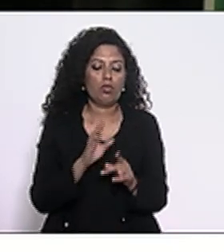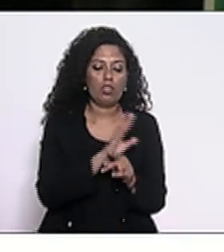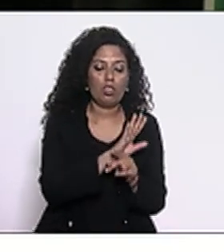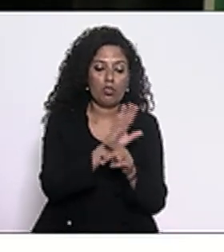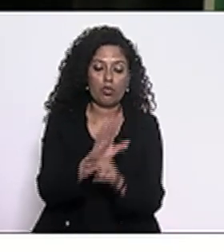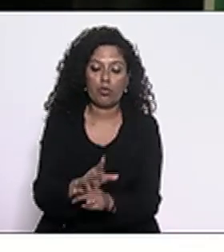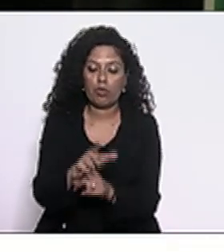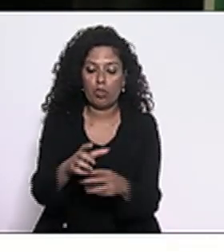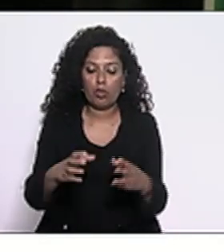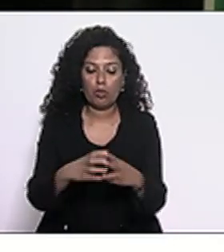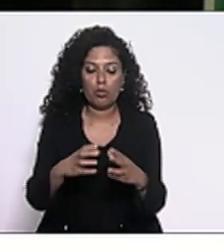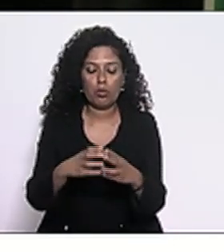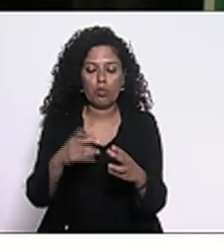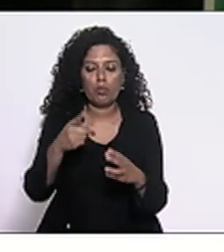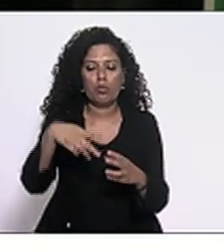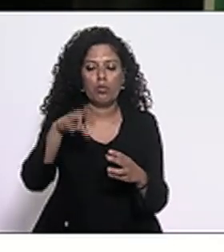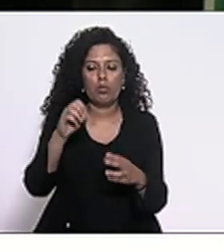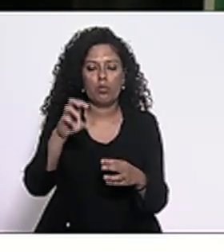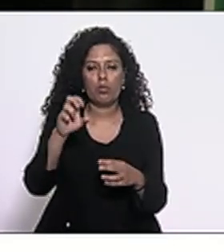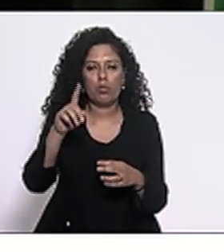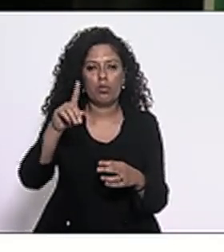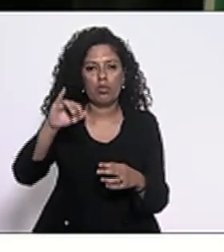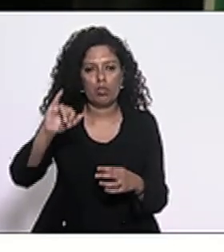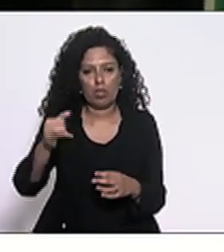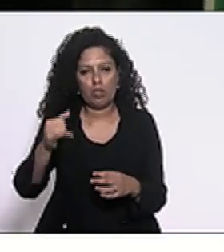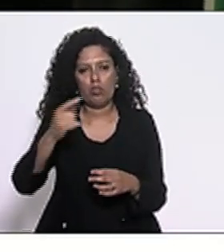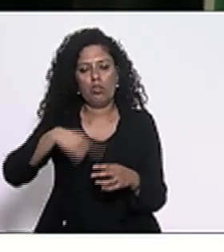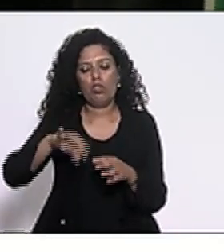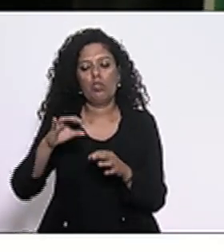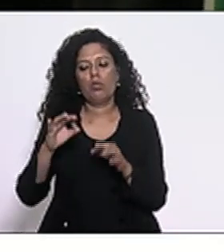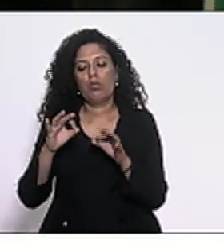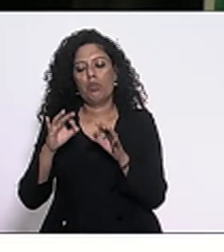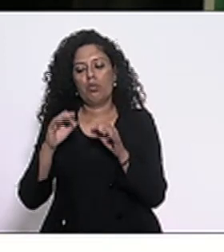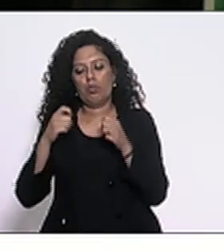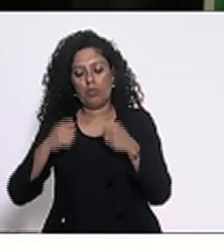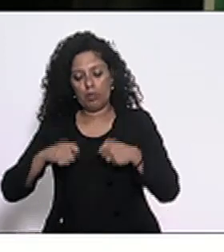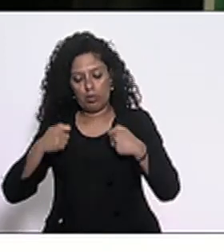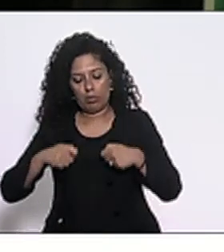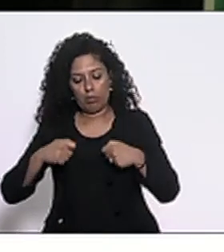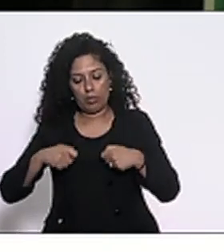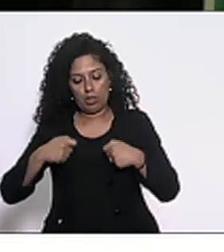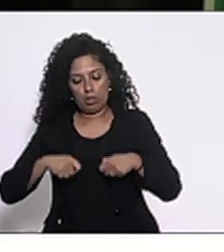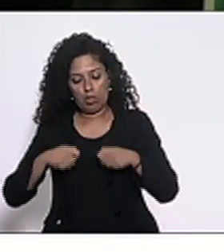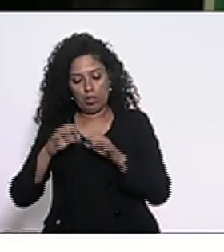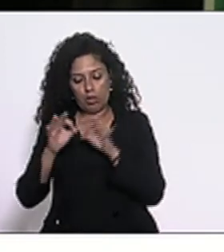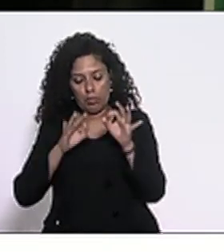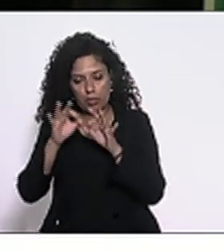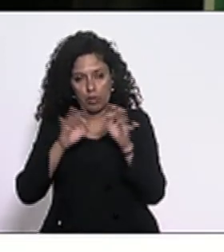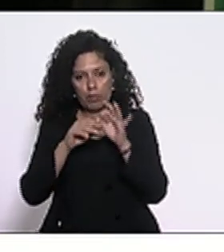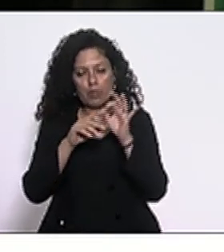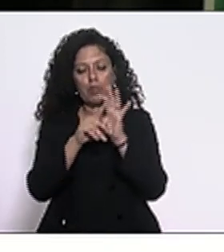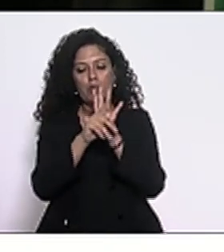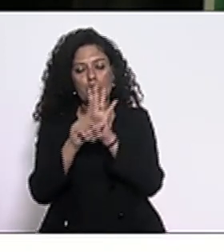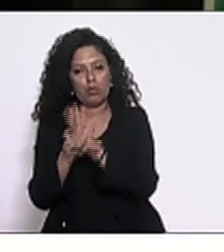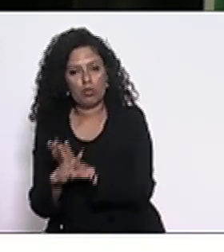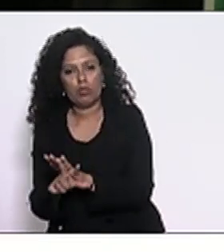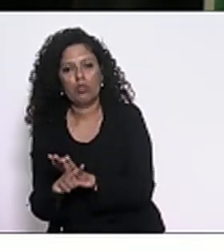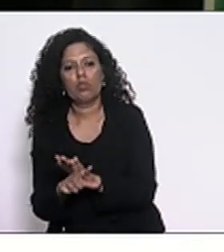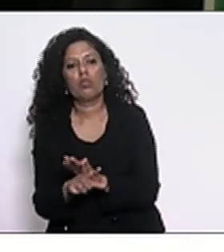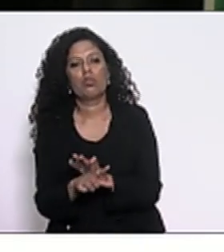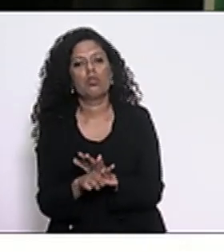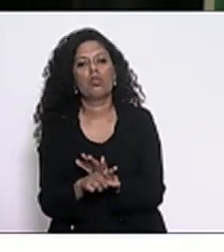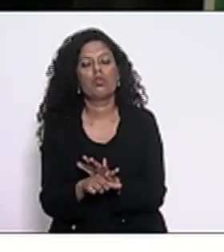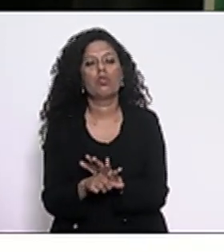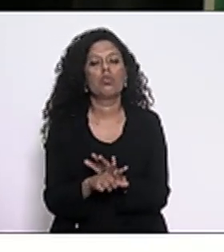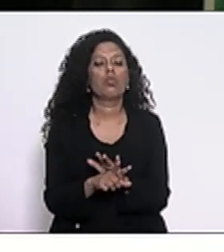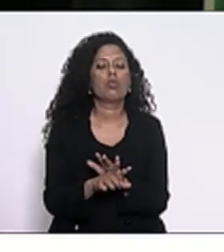Então, a ideia seria a gente preparar, e a gente pode preparar uma minuta, submetê-la aos senhores e senhoras, mas alguma coisa